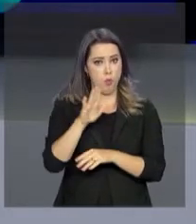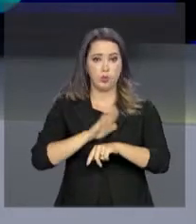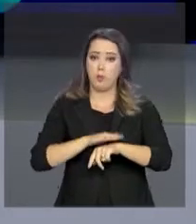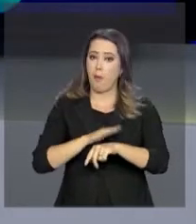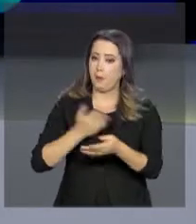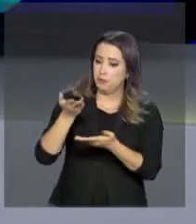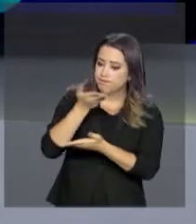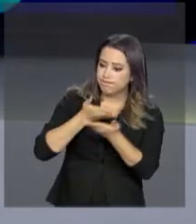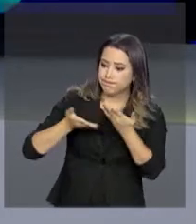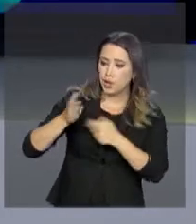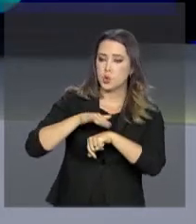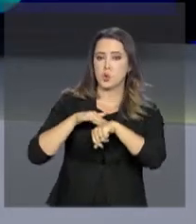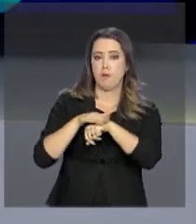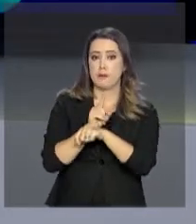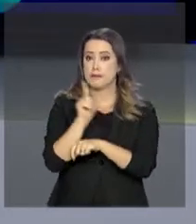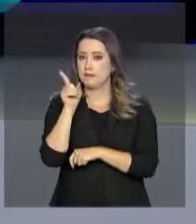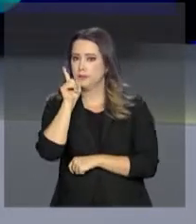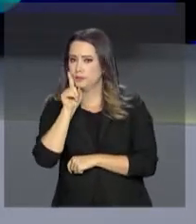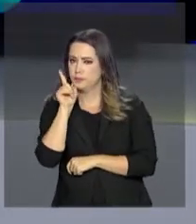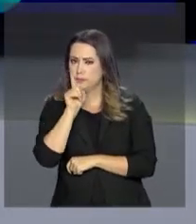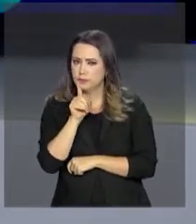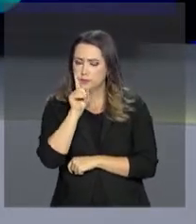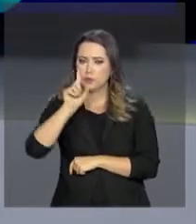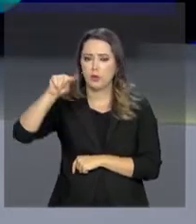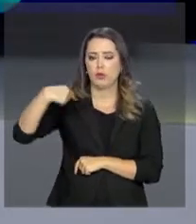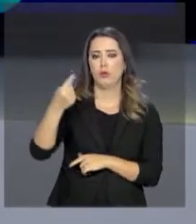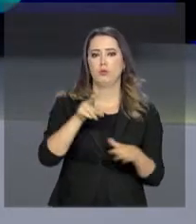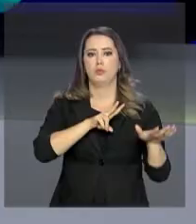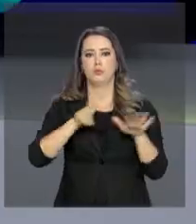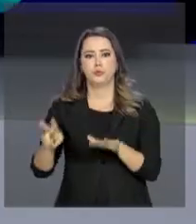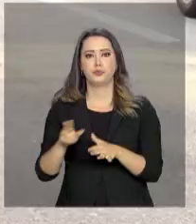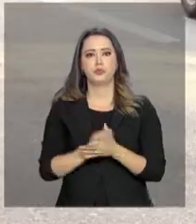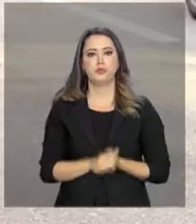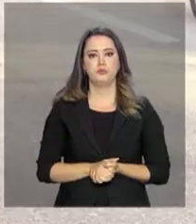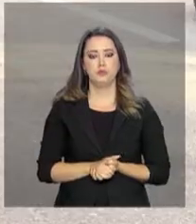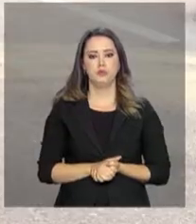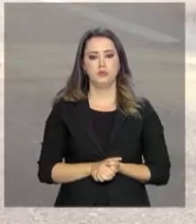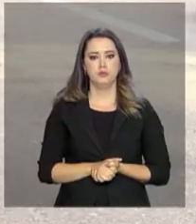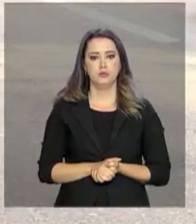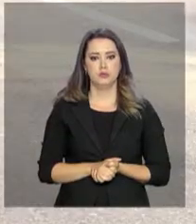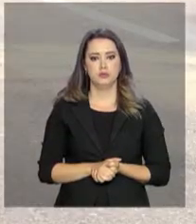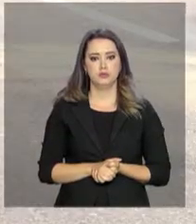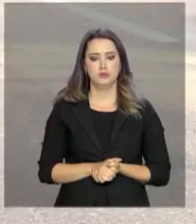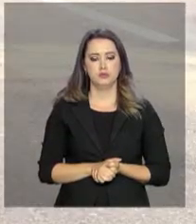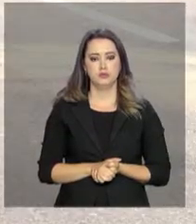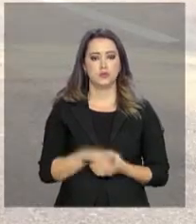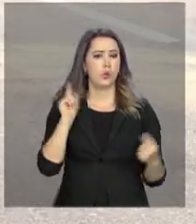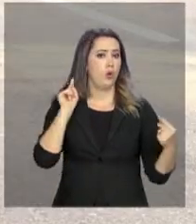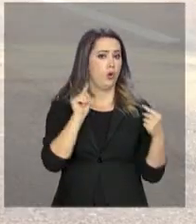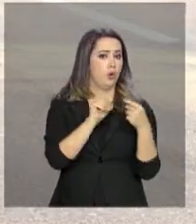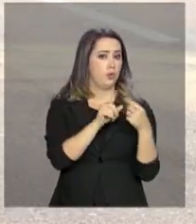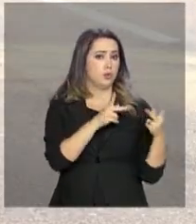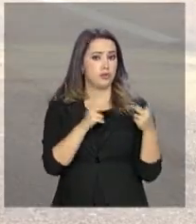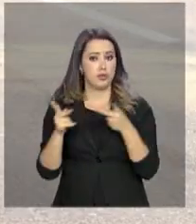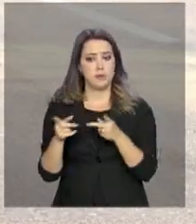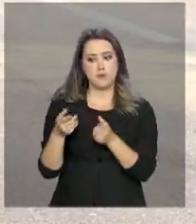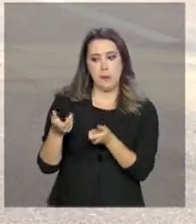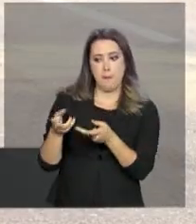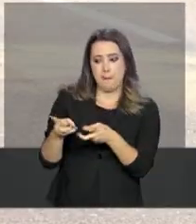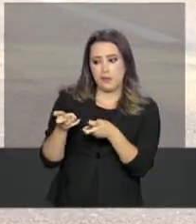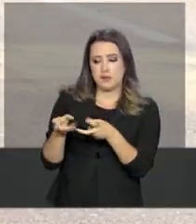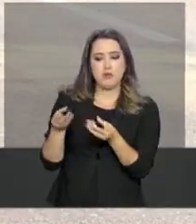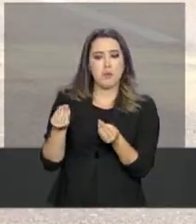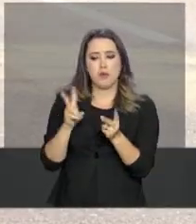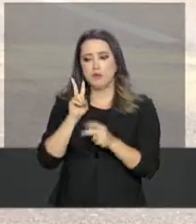negociações com o governo norte americano na próxima semana o objetivo da visita é monitorar a questão